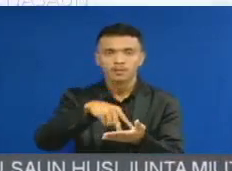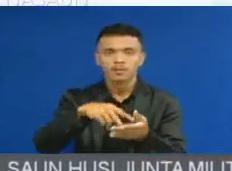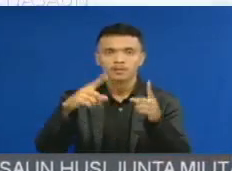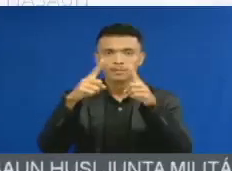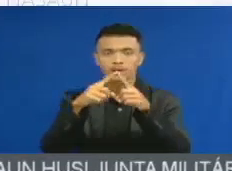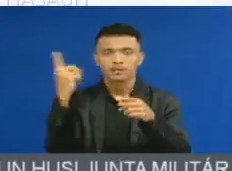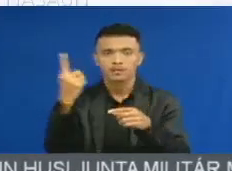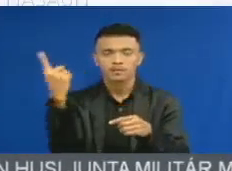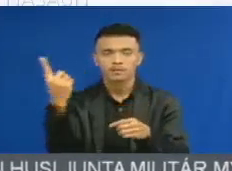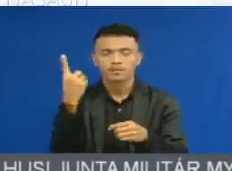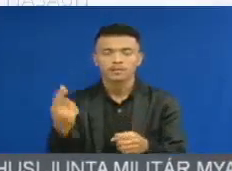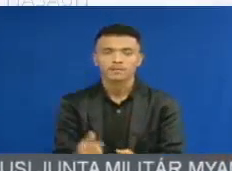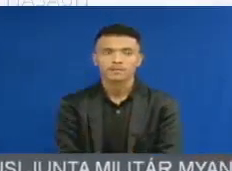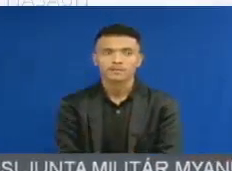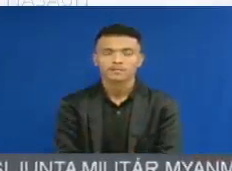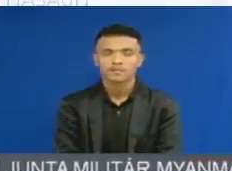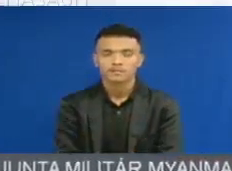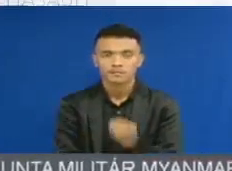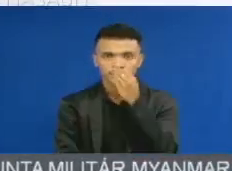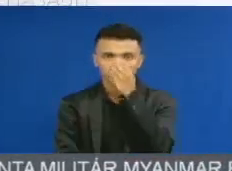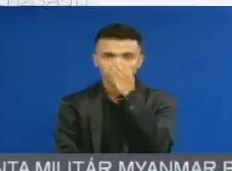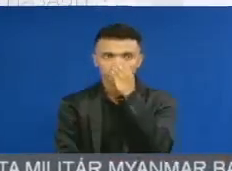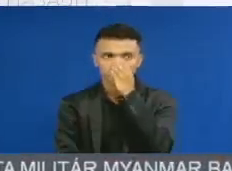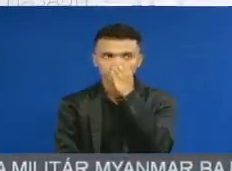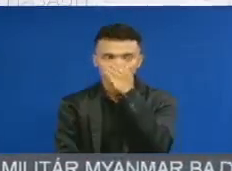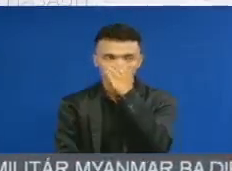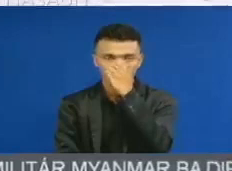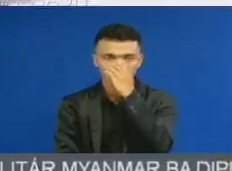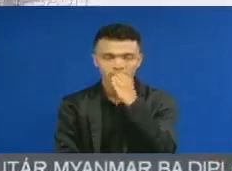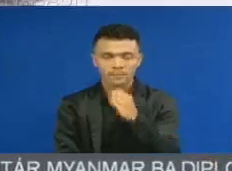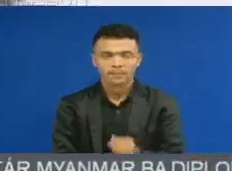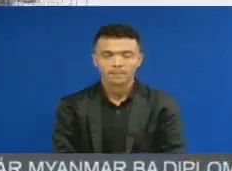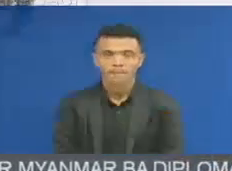para sepai.